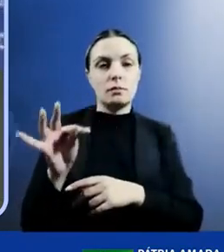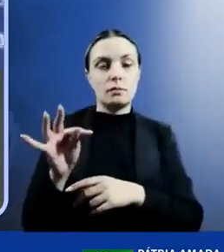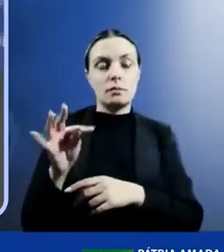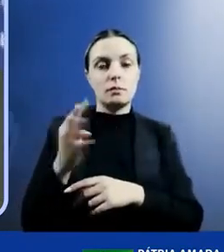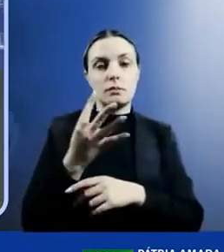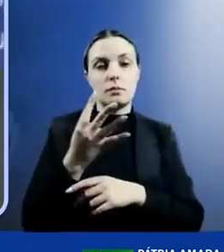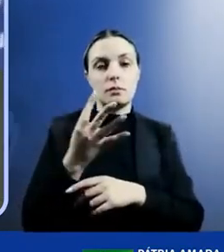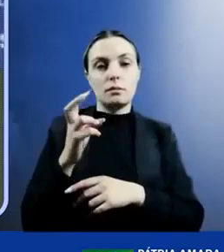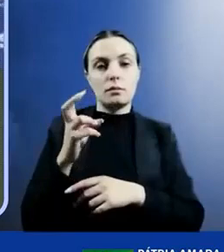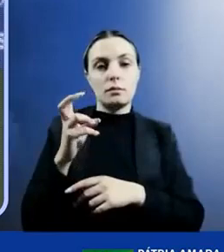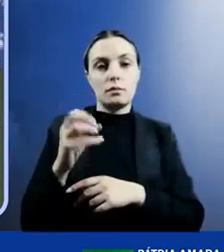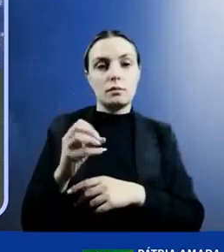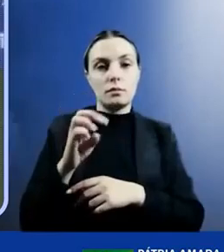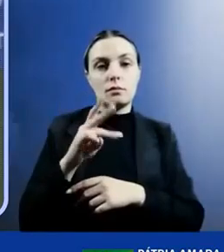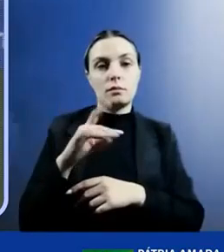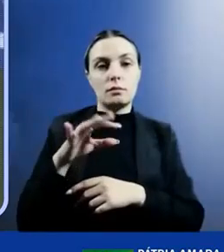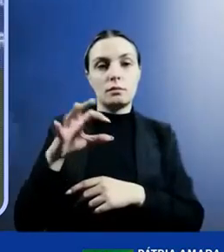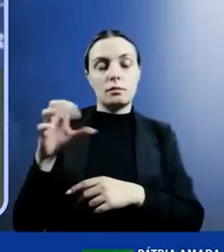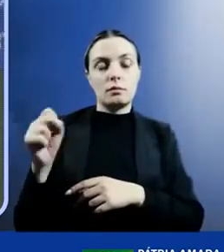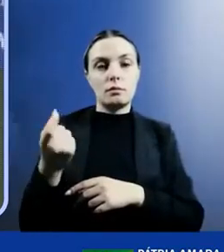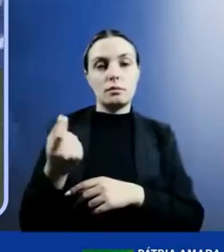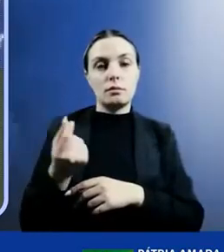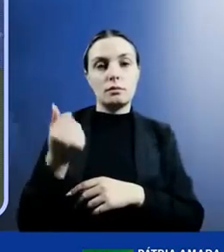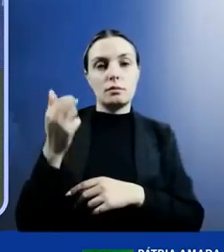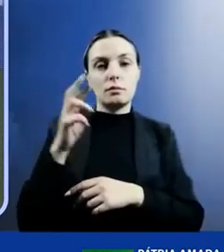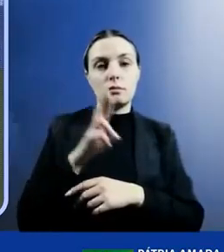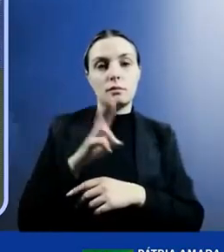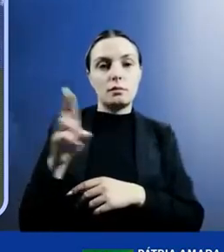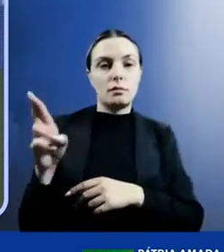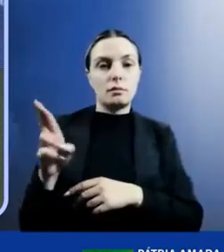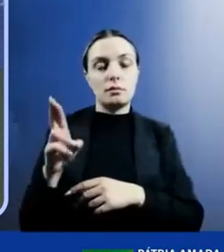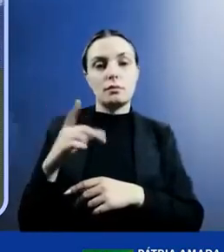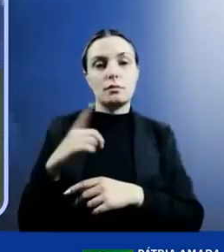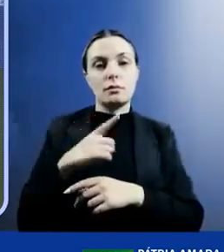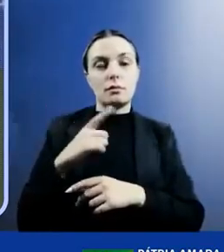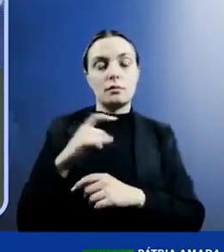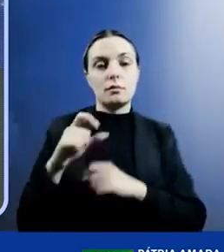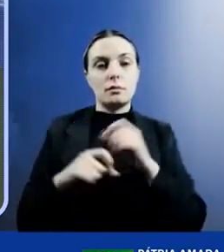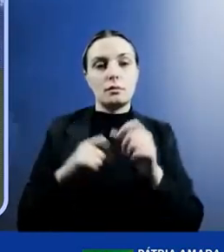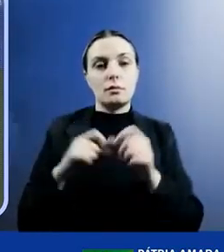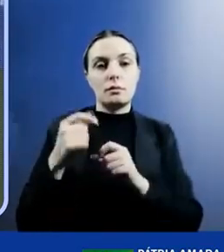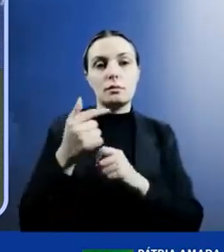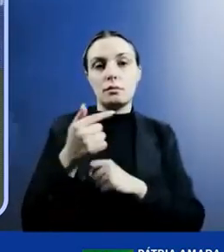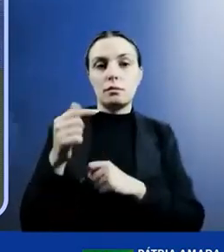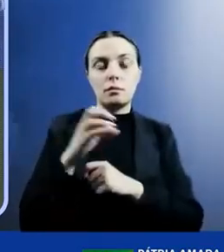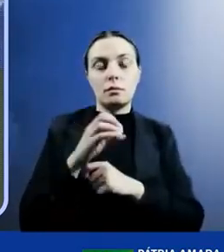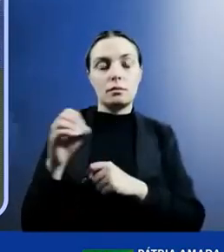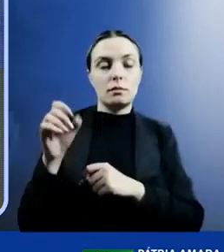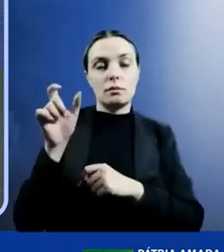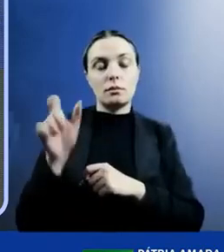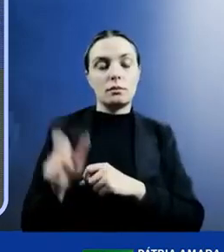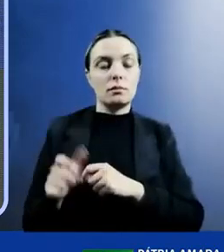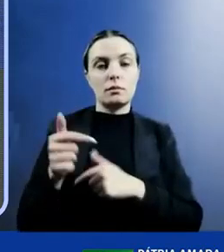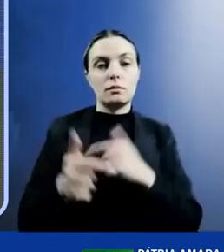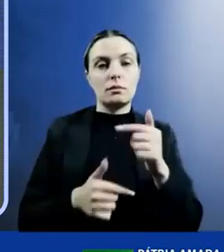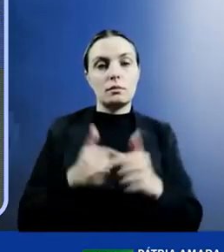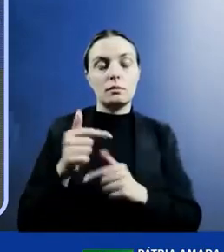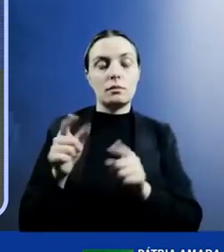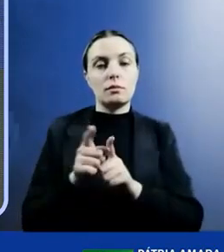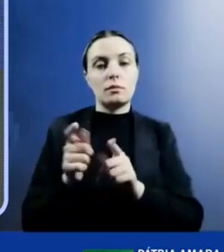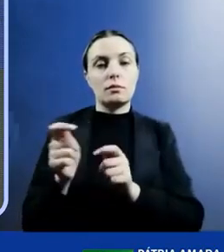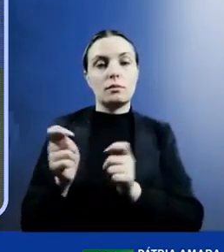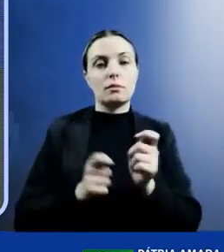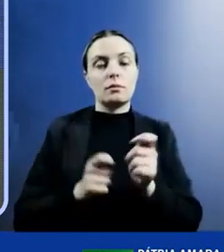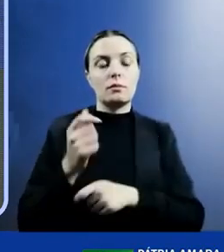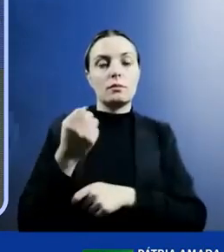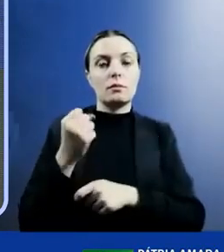milhões de reais, que vai implicar na geração de 700 empregos e na redução de 18 mil toneladas